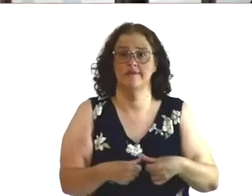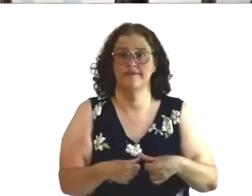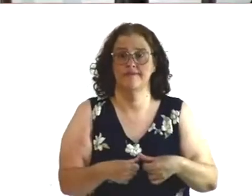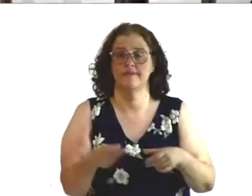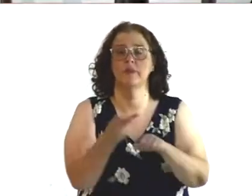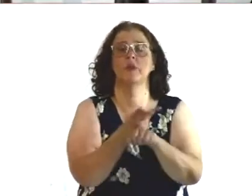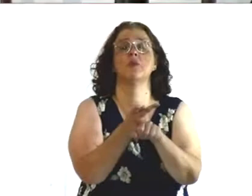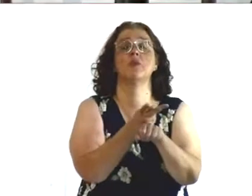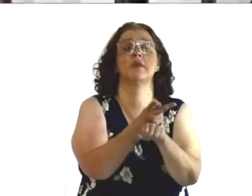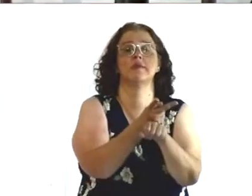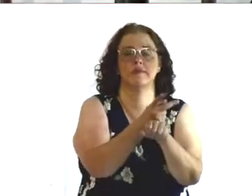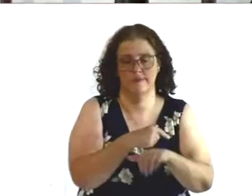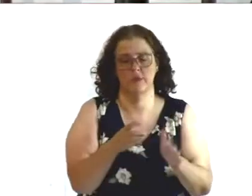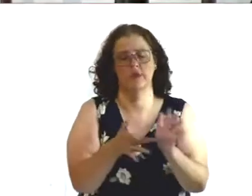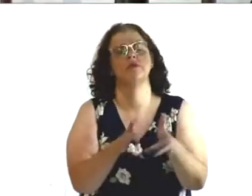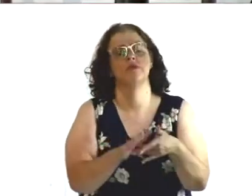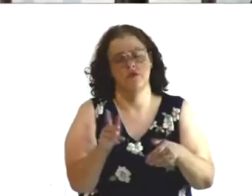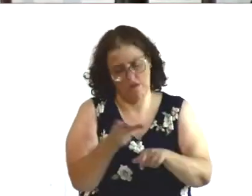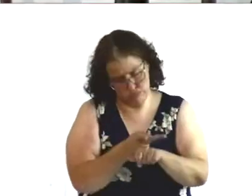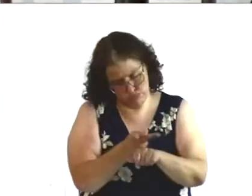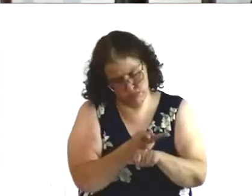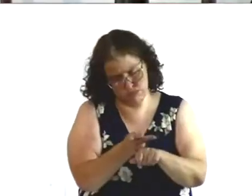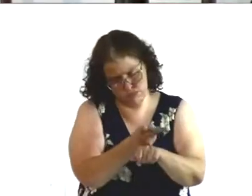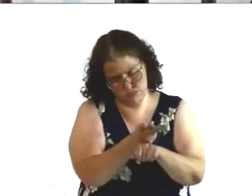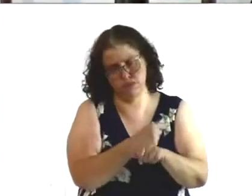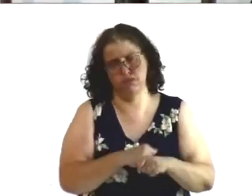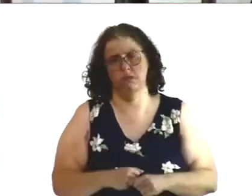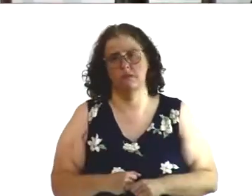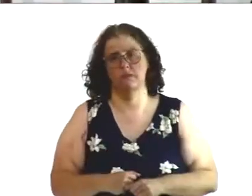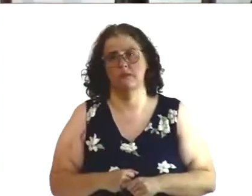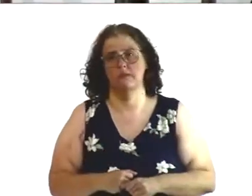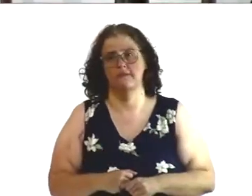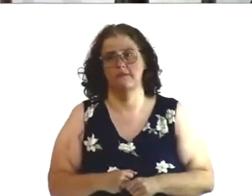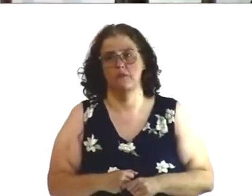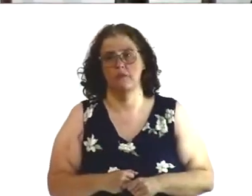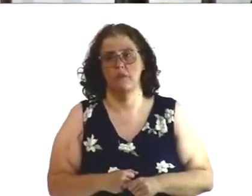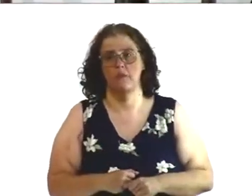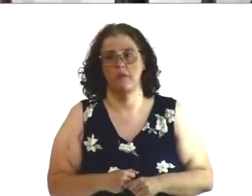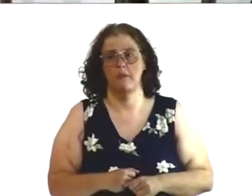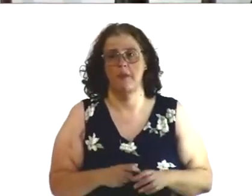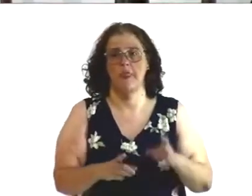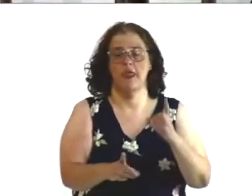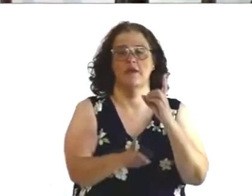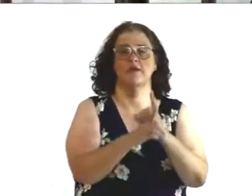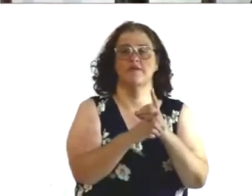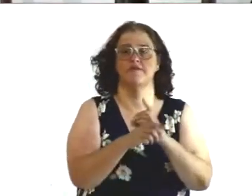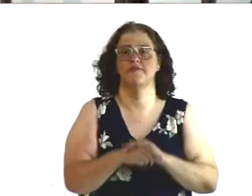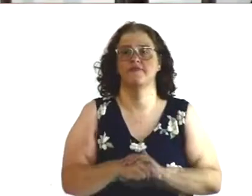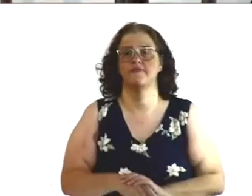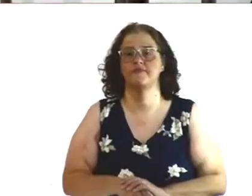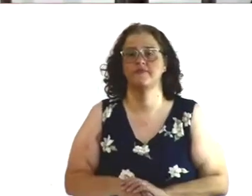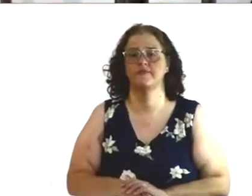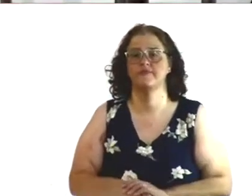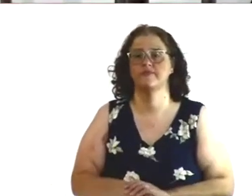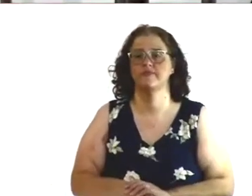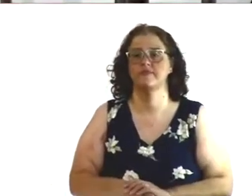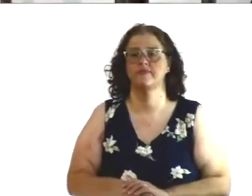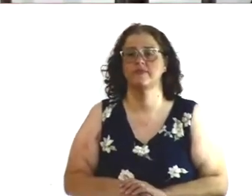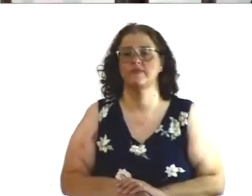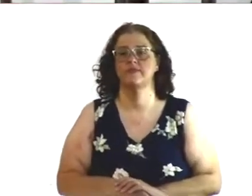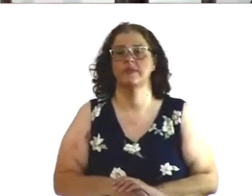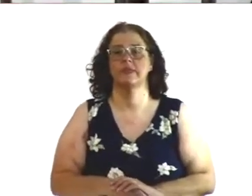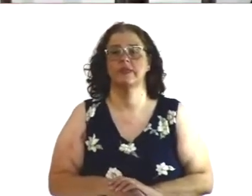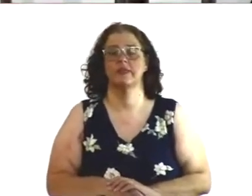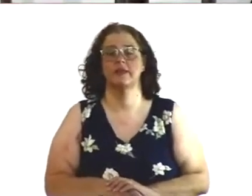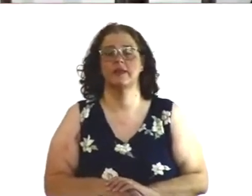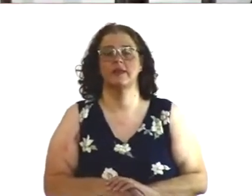irmãos. Jesus é procurado, mas ele é procurado por motivos diferentes. O primeiro motivo